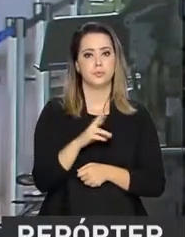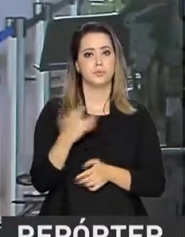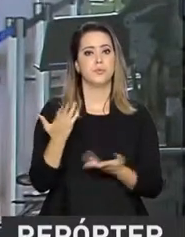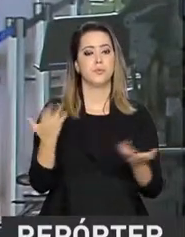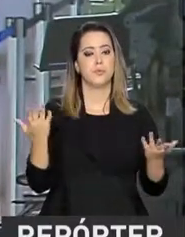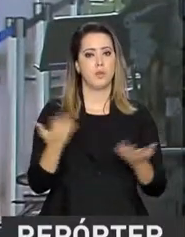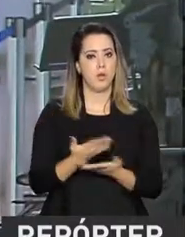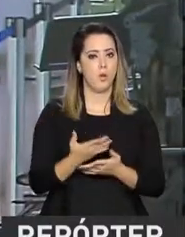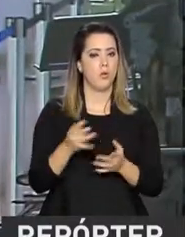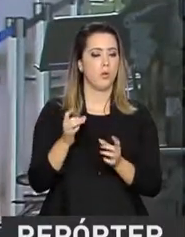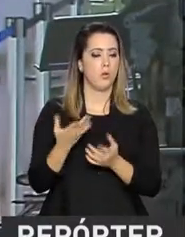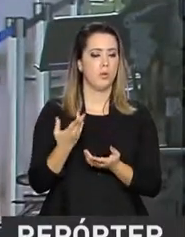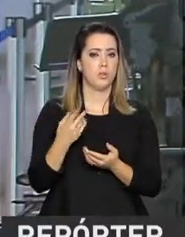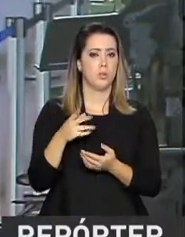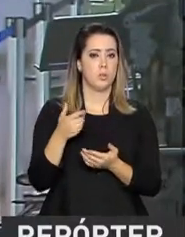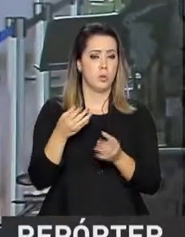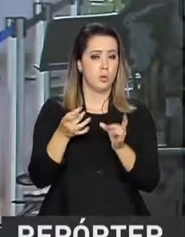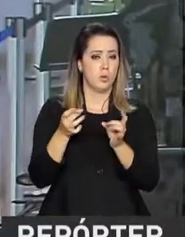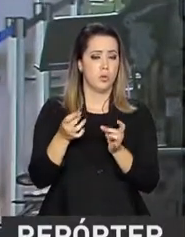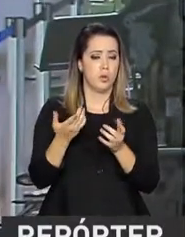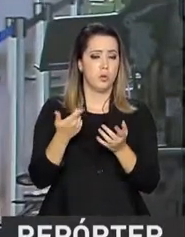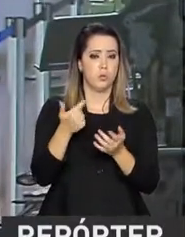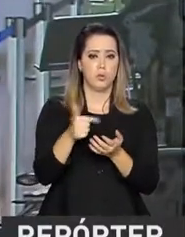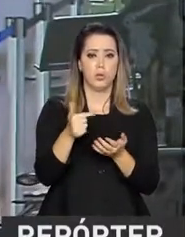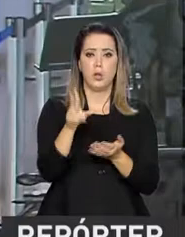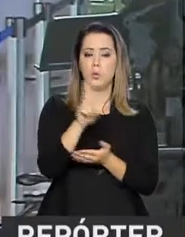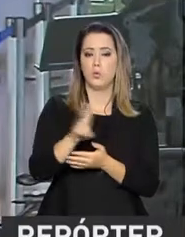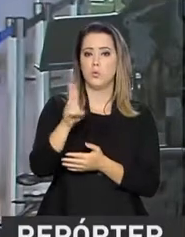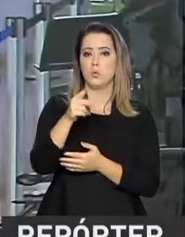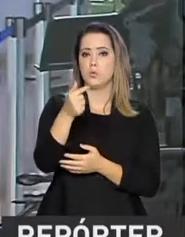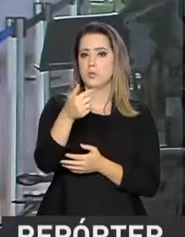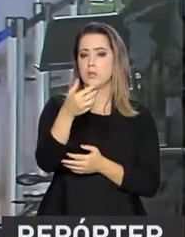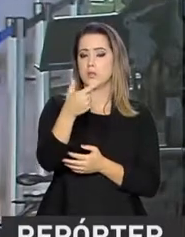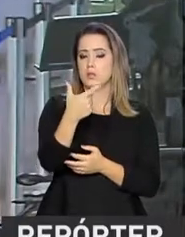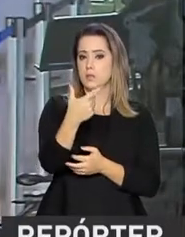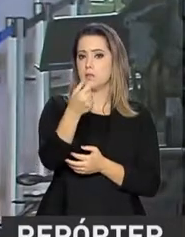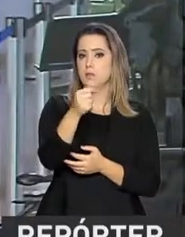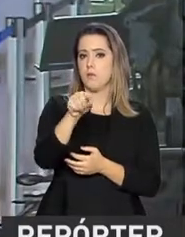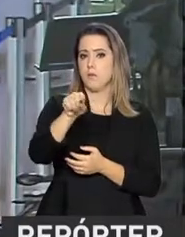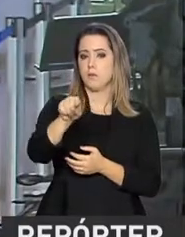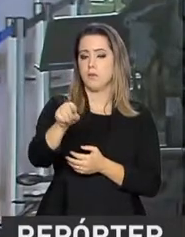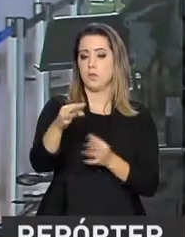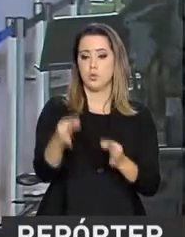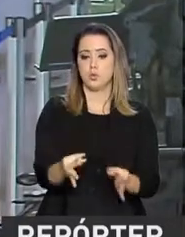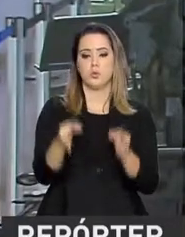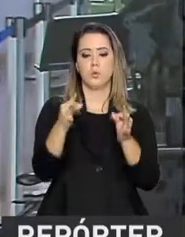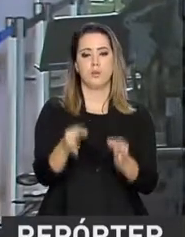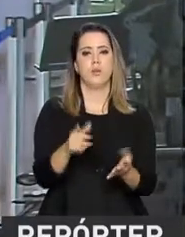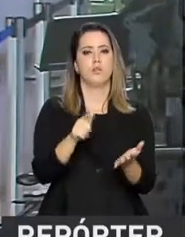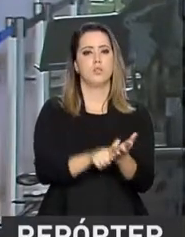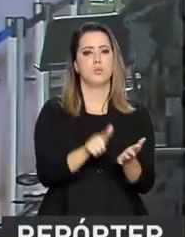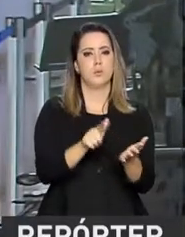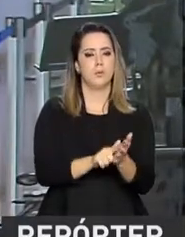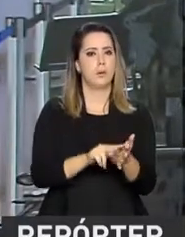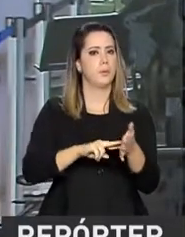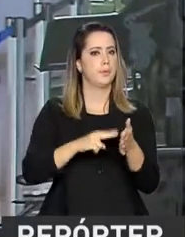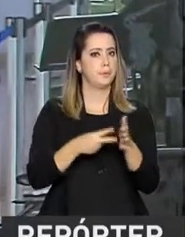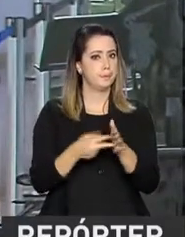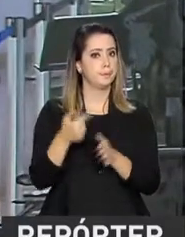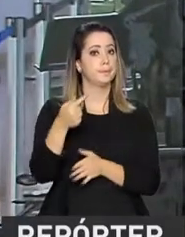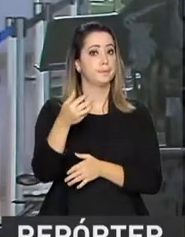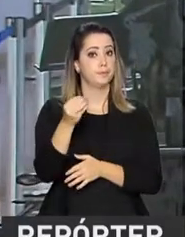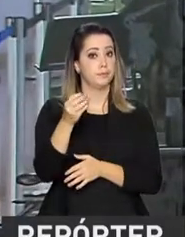consumir 720 toneladas de papel por ano isso significa cerca de 900 árvores poupadas